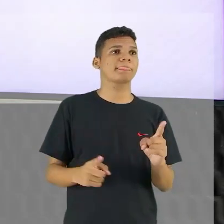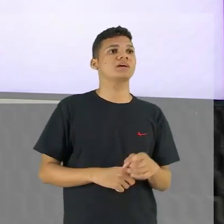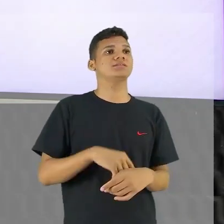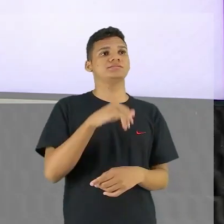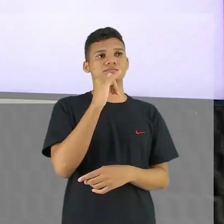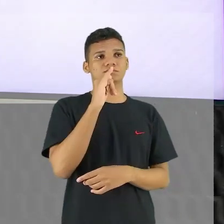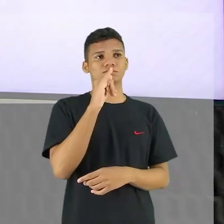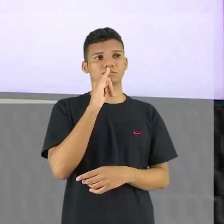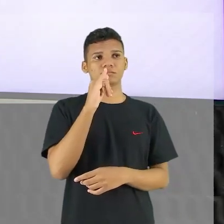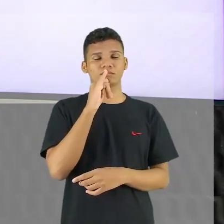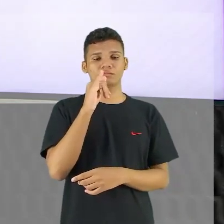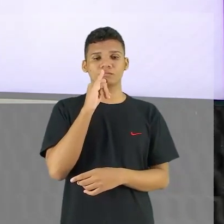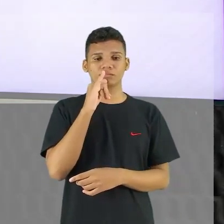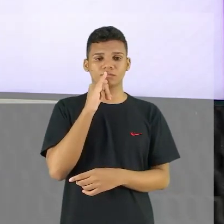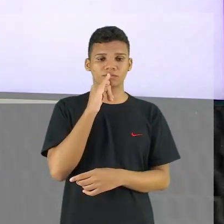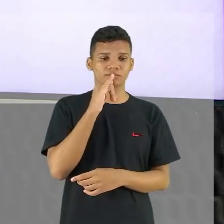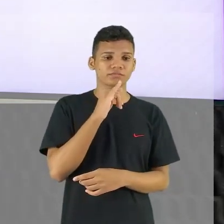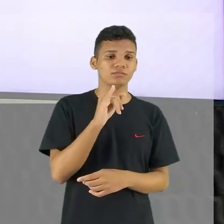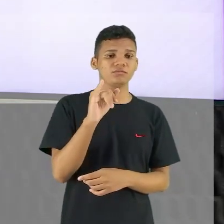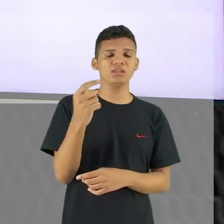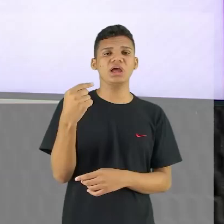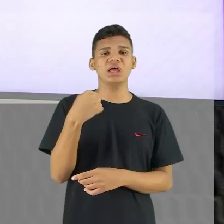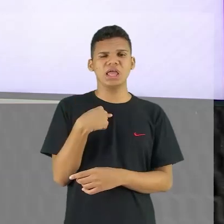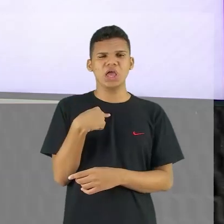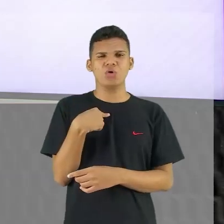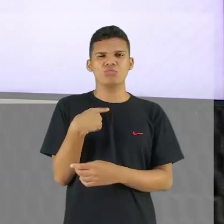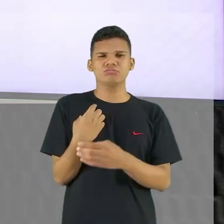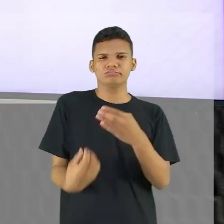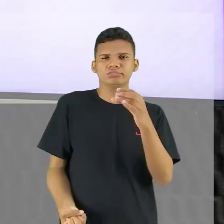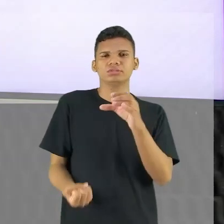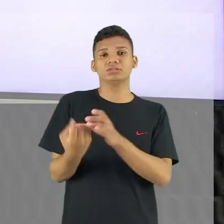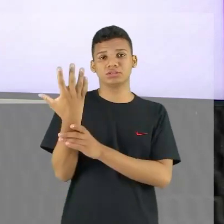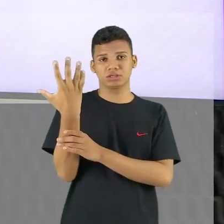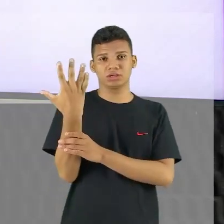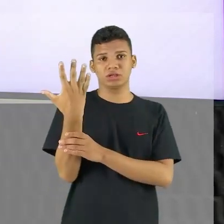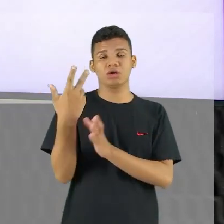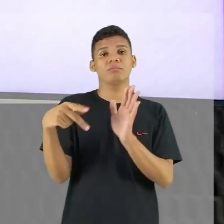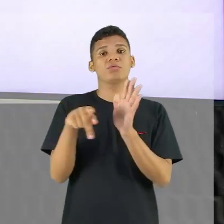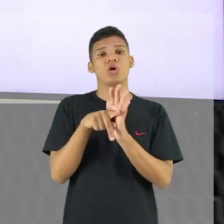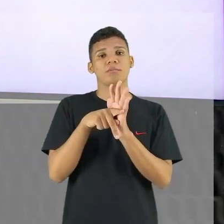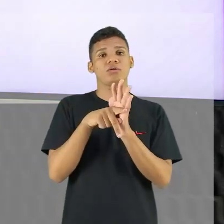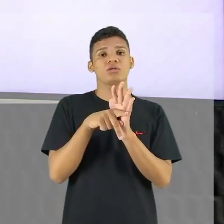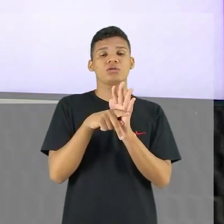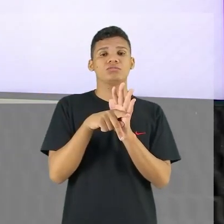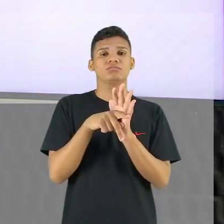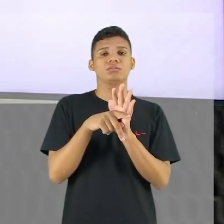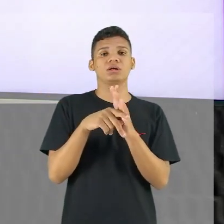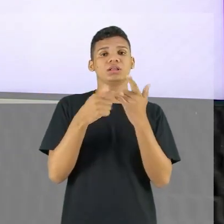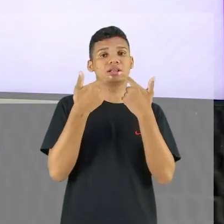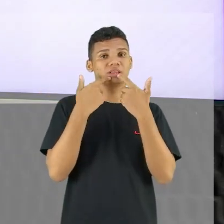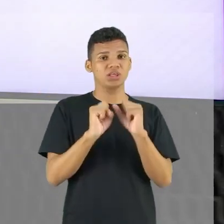creando Spanglish. Então, ele está dizendo, eu estou criando esse idioma, essa mistura das duas coisas.